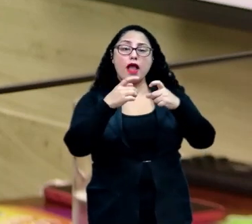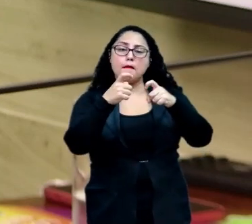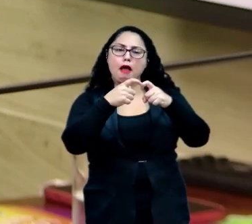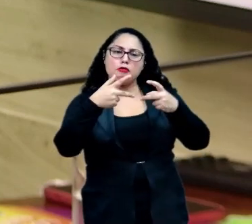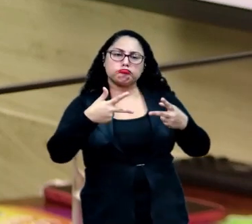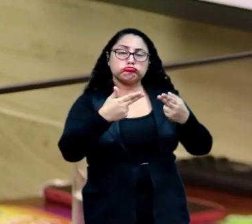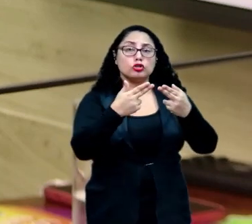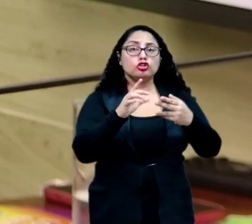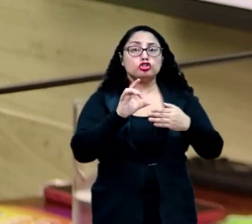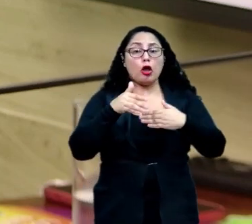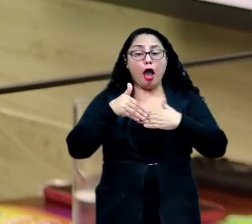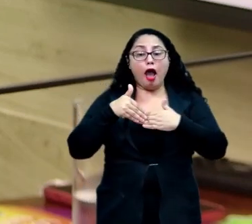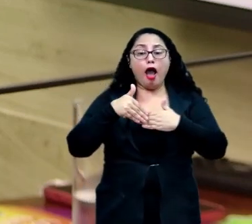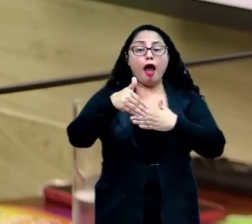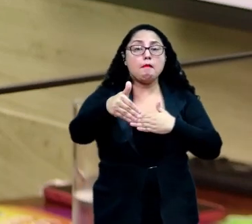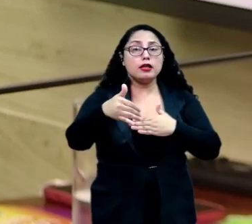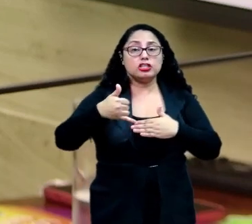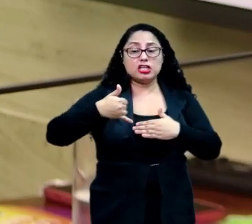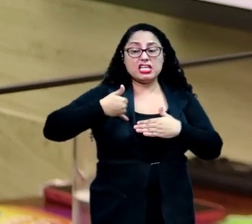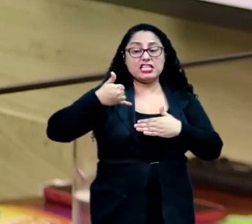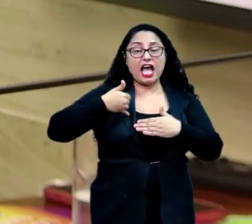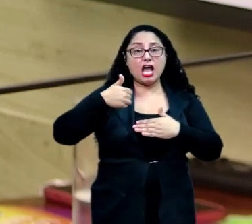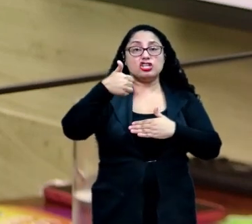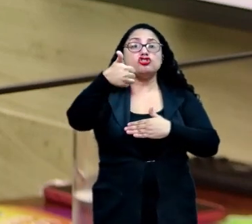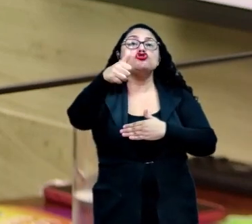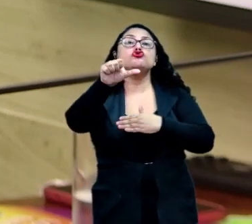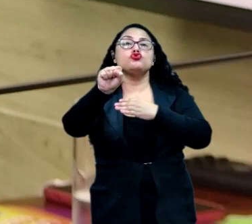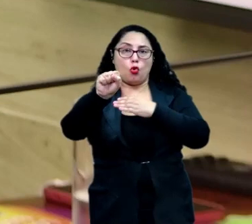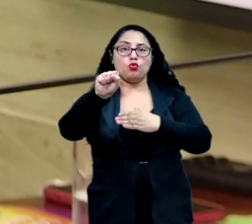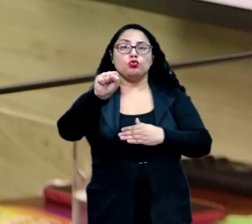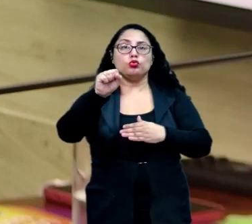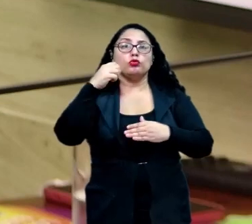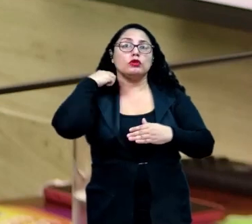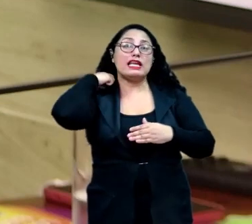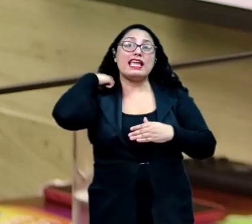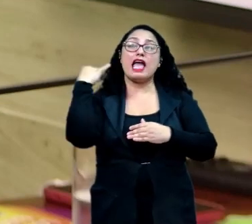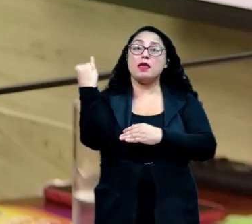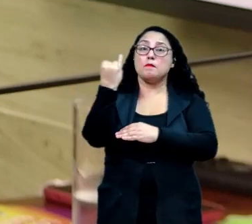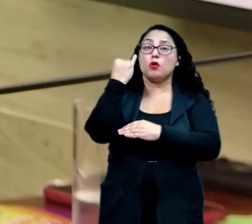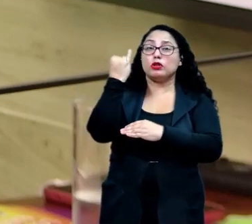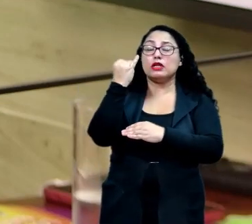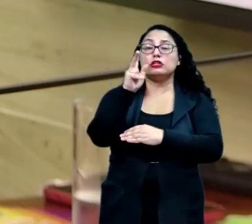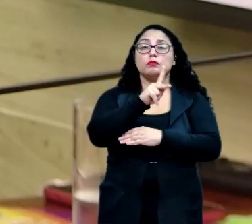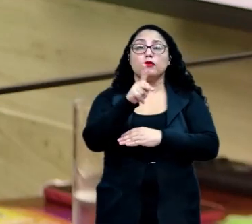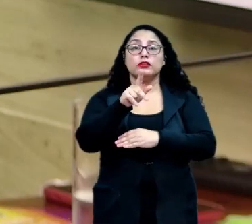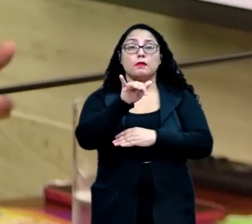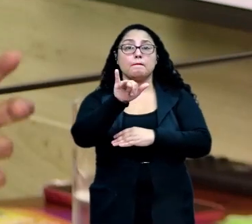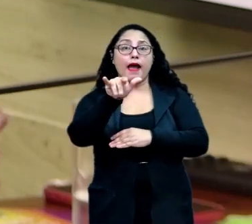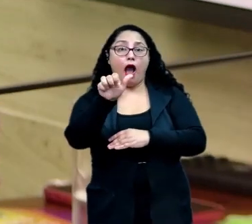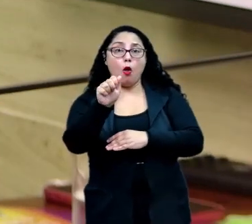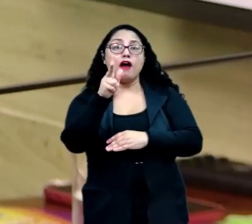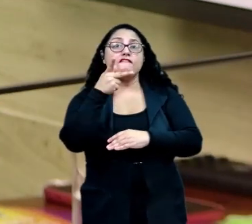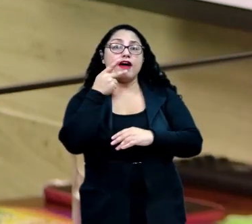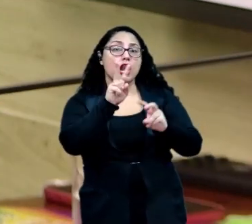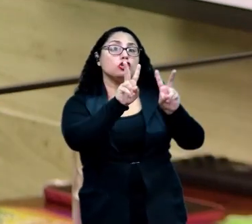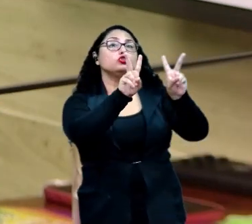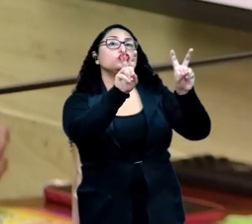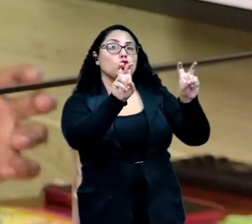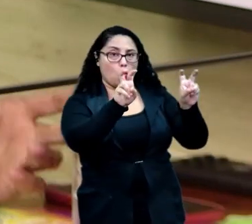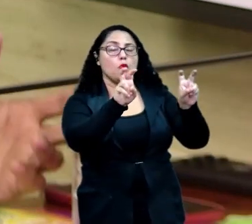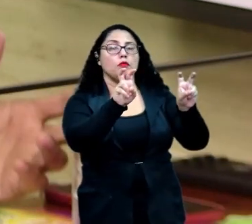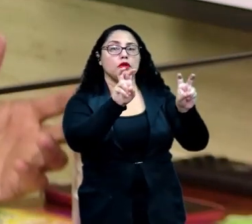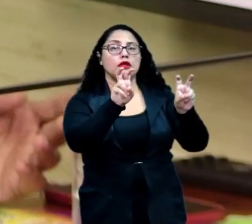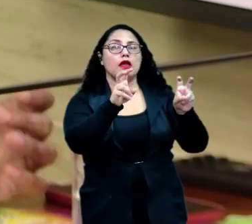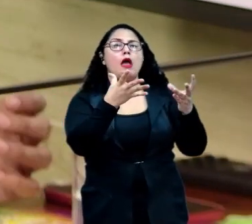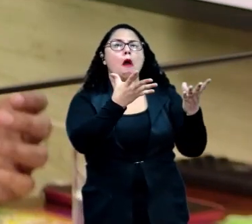é realizado após aos 18 anos. E é super importante, sabe, professora Paula, que a gente até fale isso aqui,